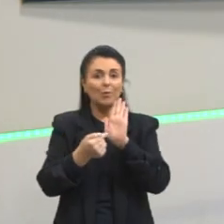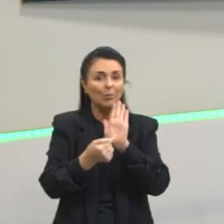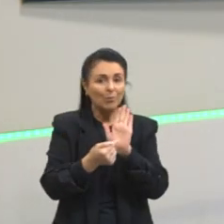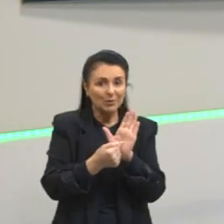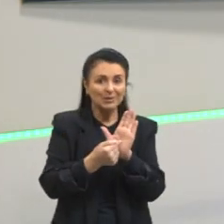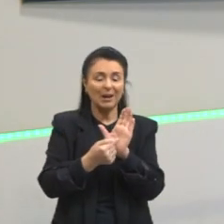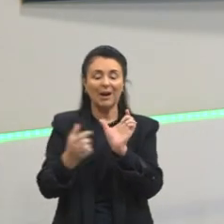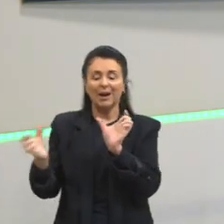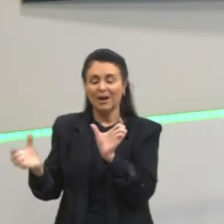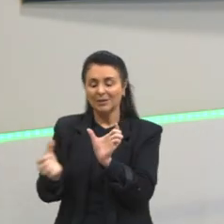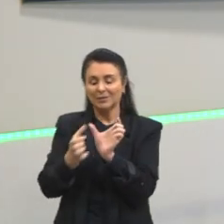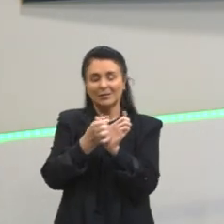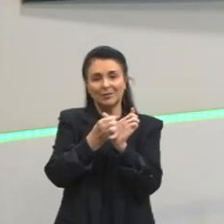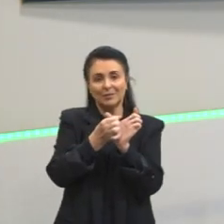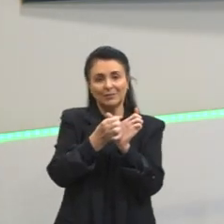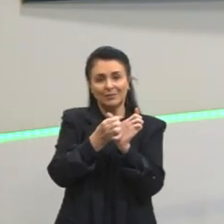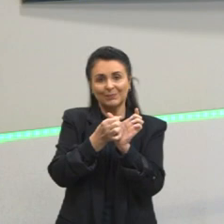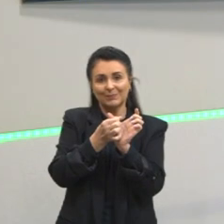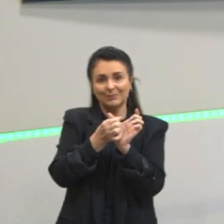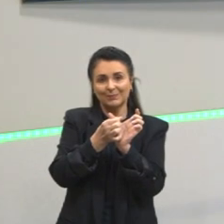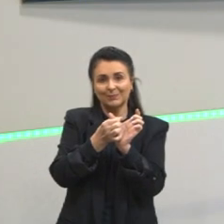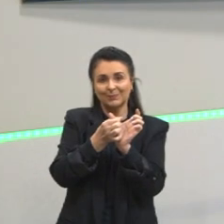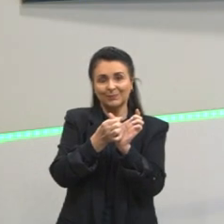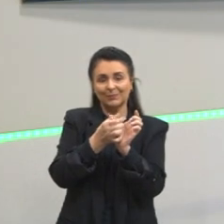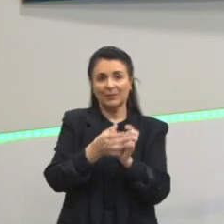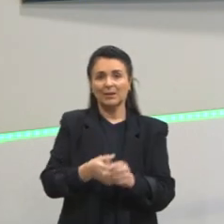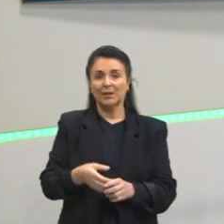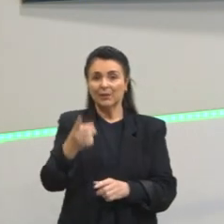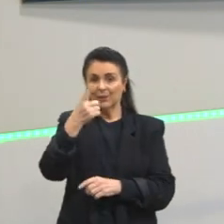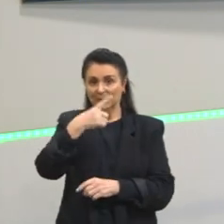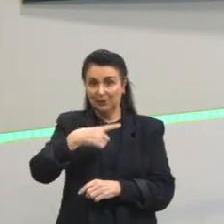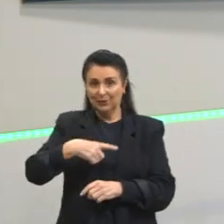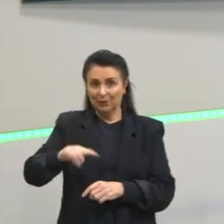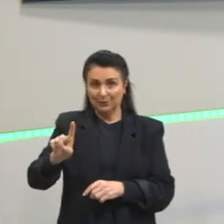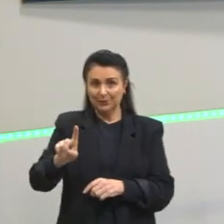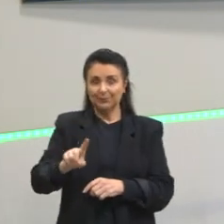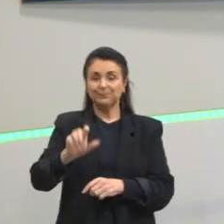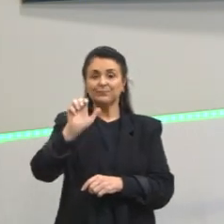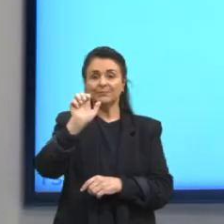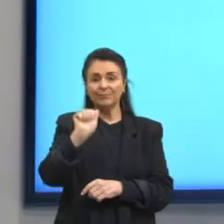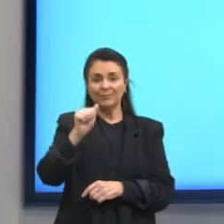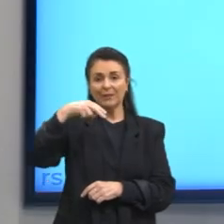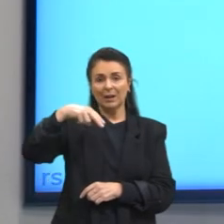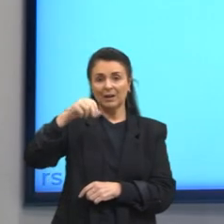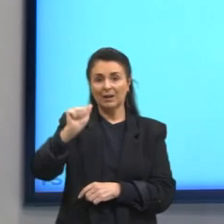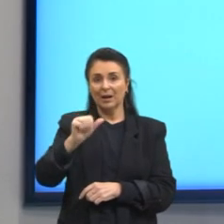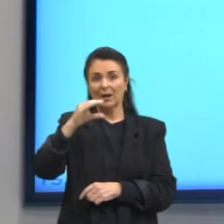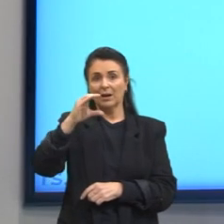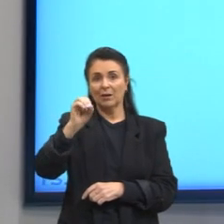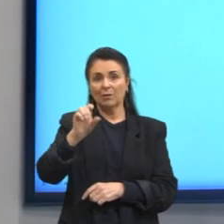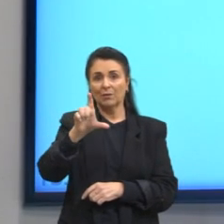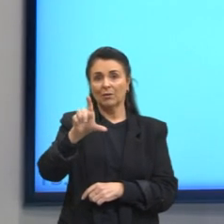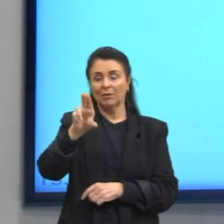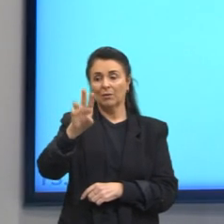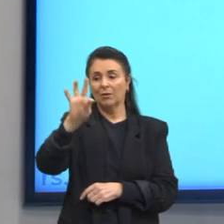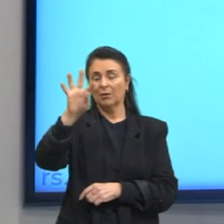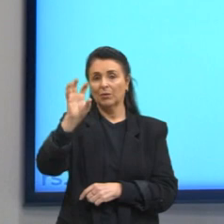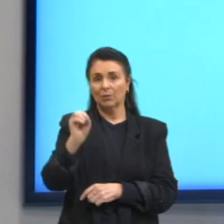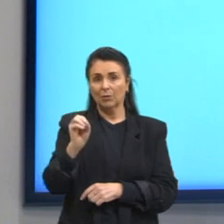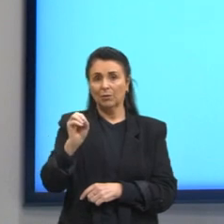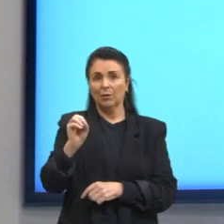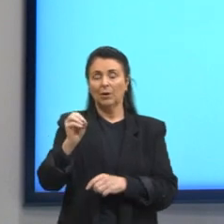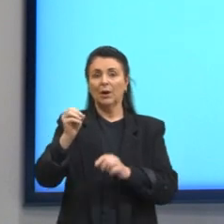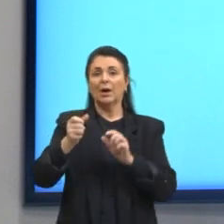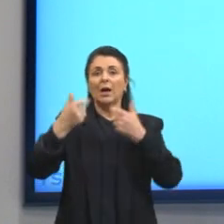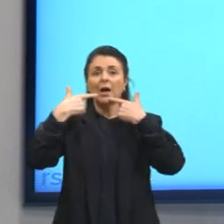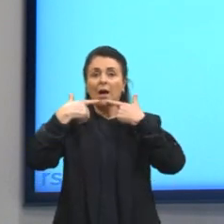das conjunções e na próxima figura de linguagem anacoluto é